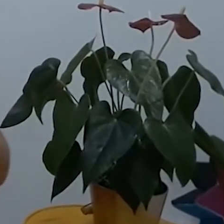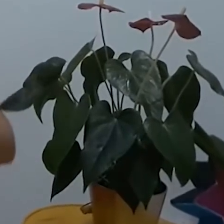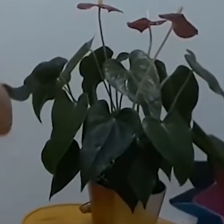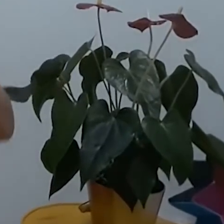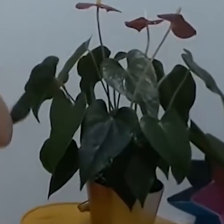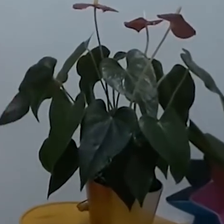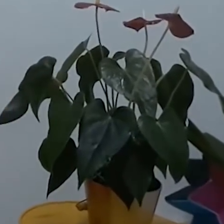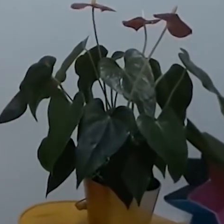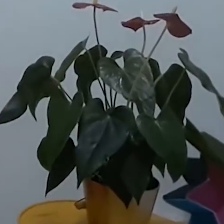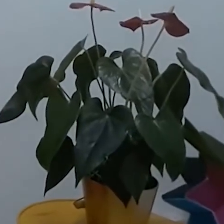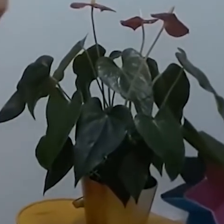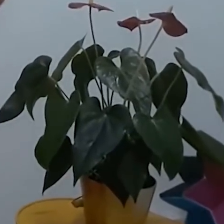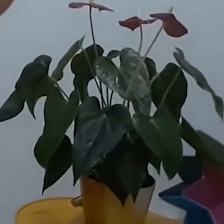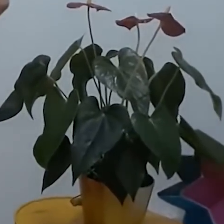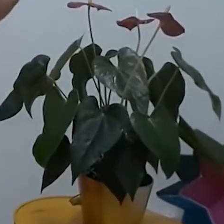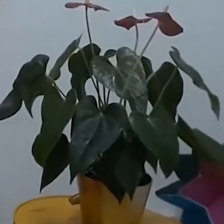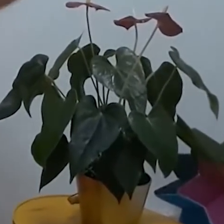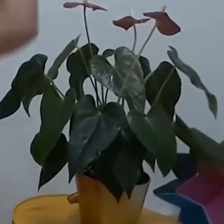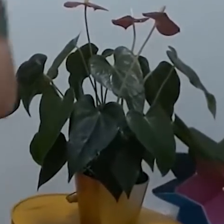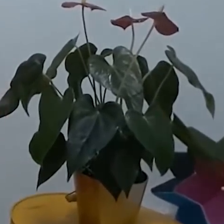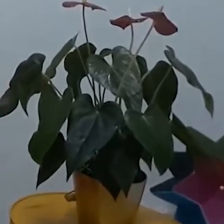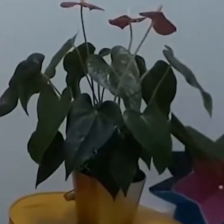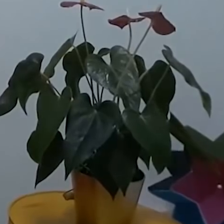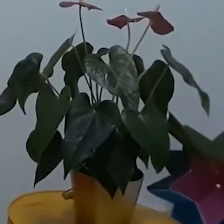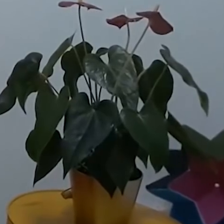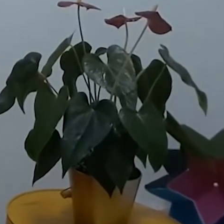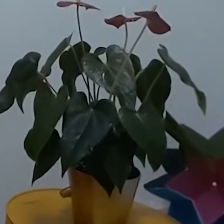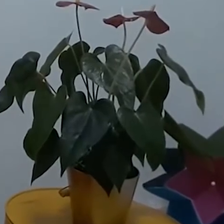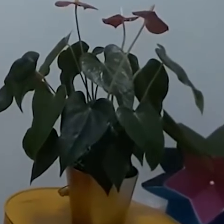Tem torso de seda, tem.